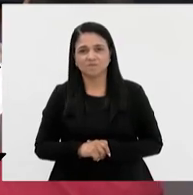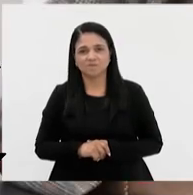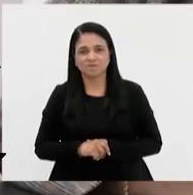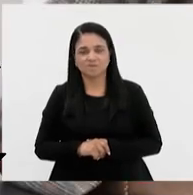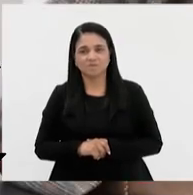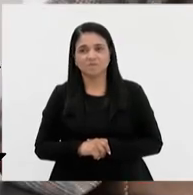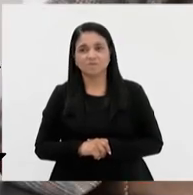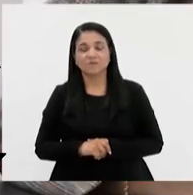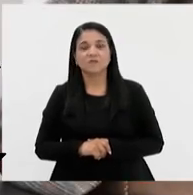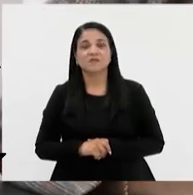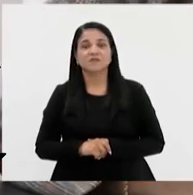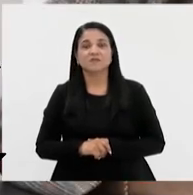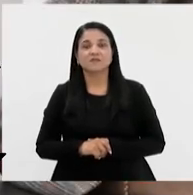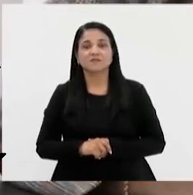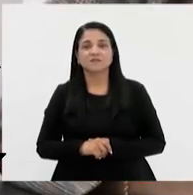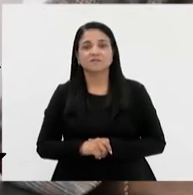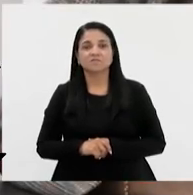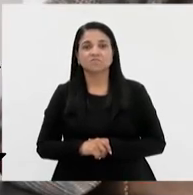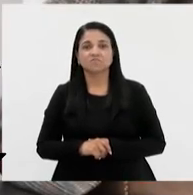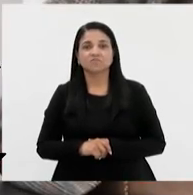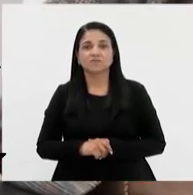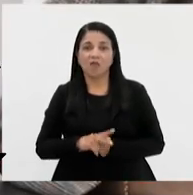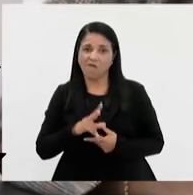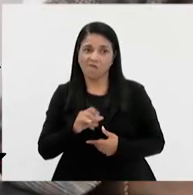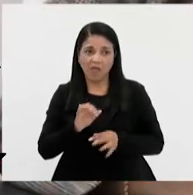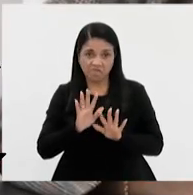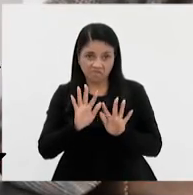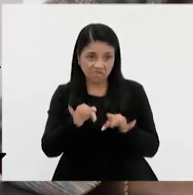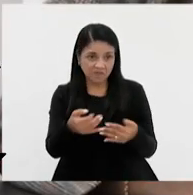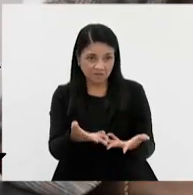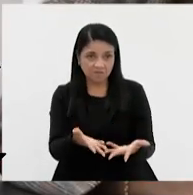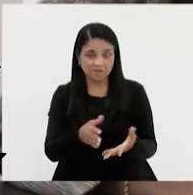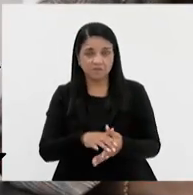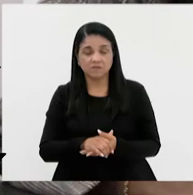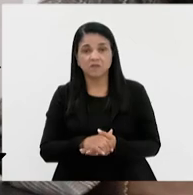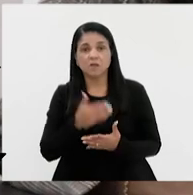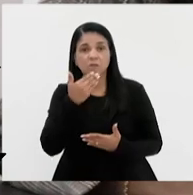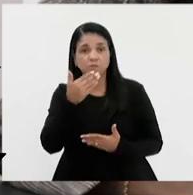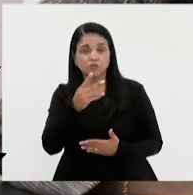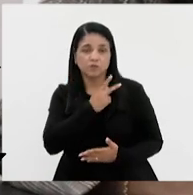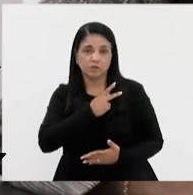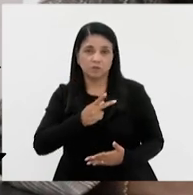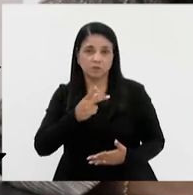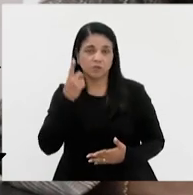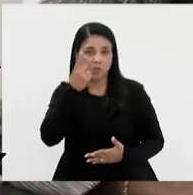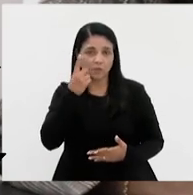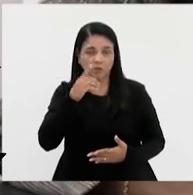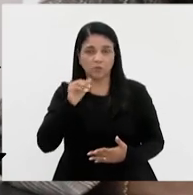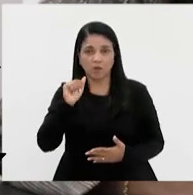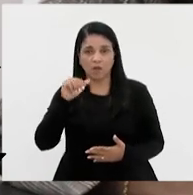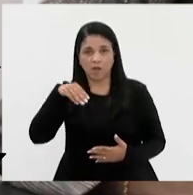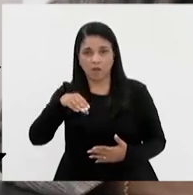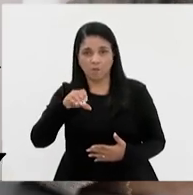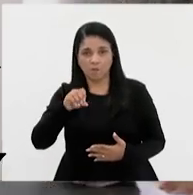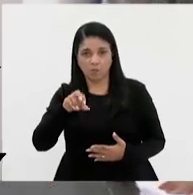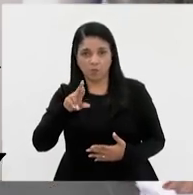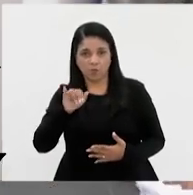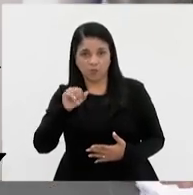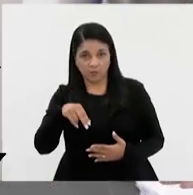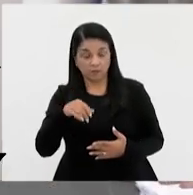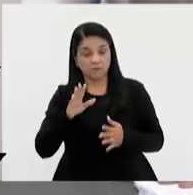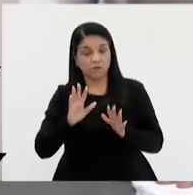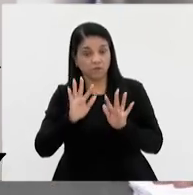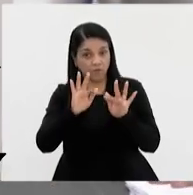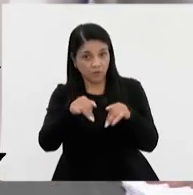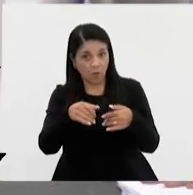só para fazer uma. Se vai terminar. Uma informação a pedido do deputado Amorim, que me entregou, ele estava aqui, me pediu que no final falasse